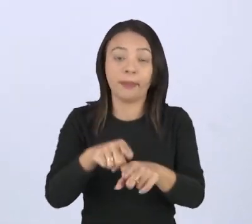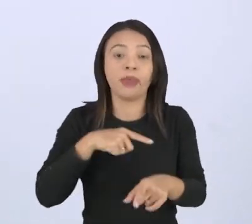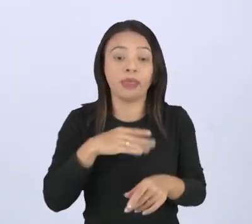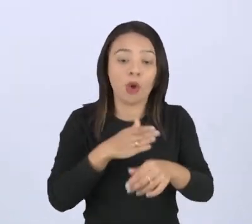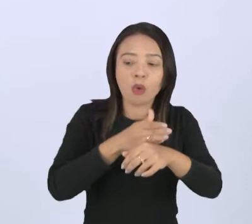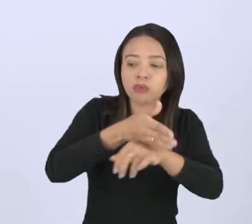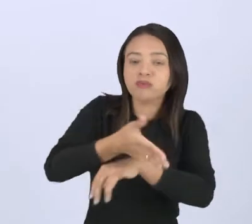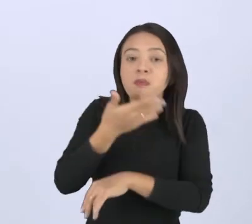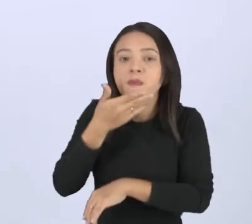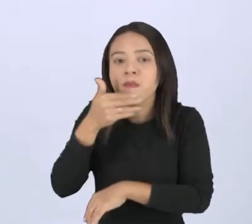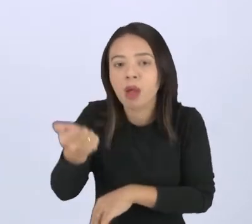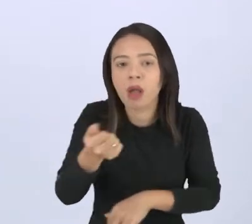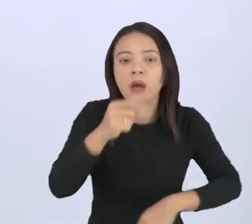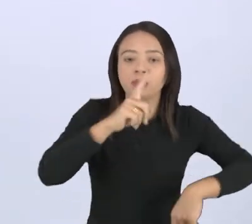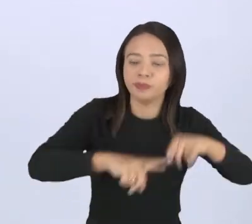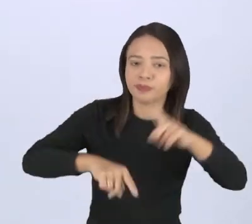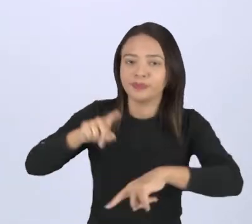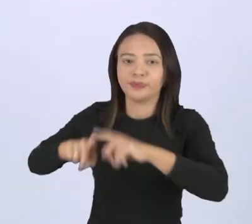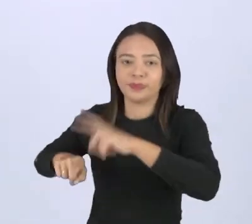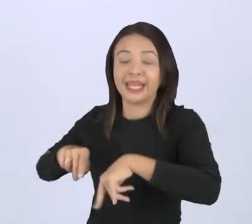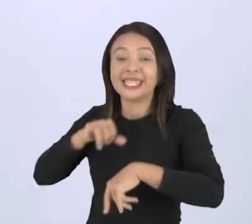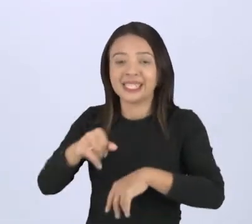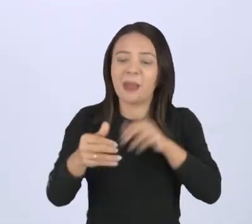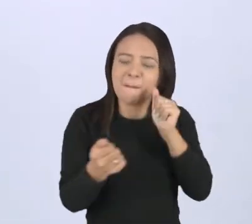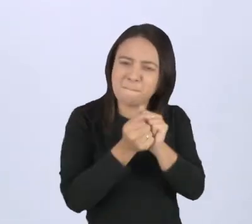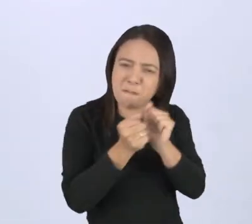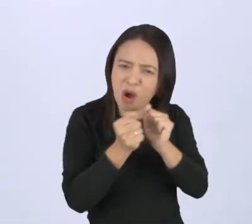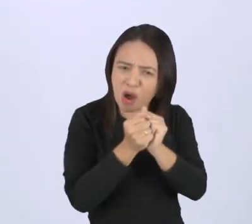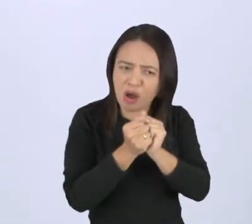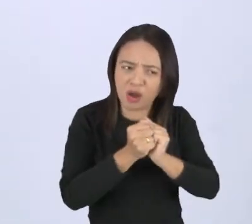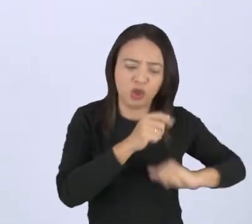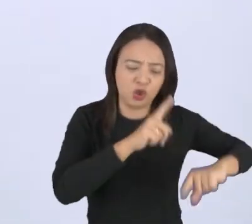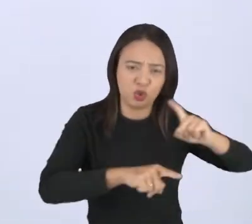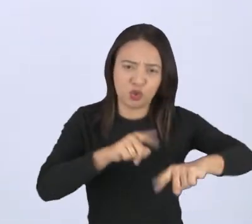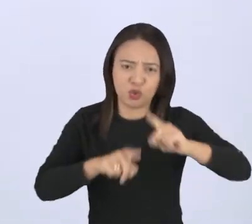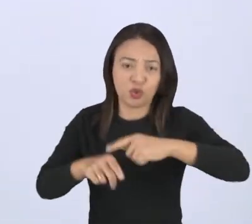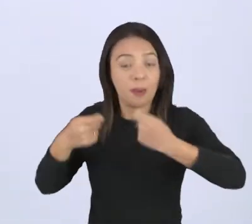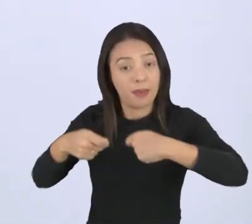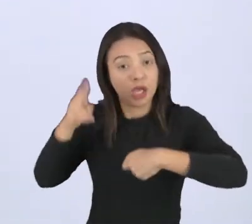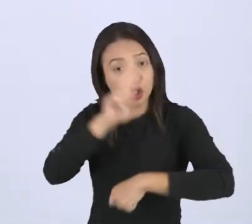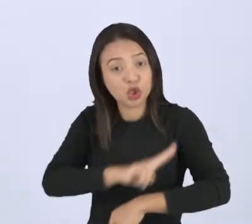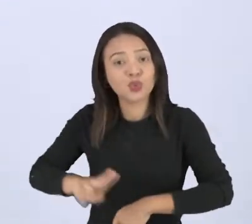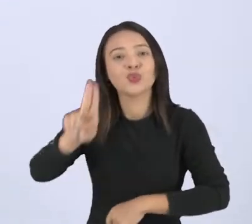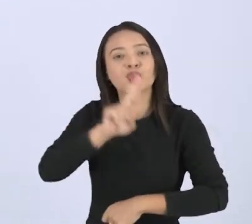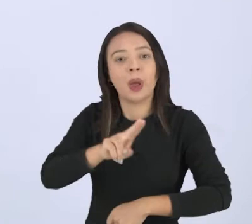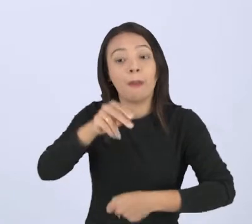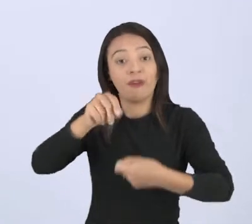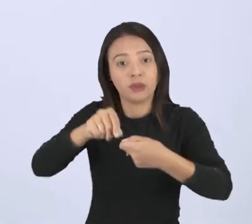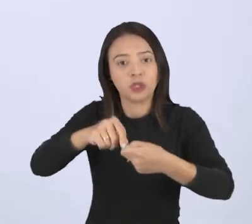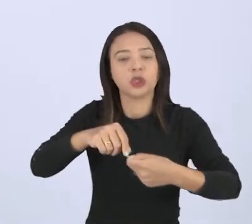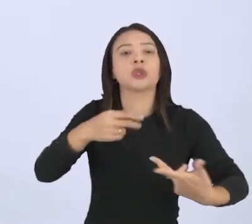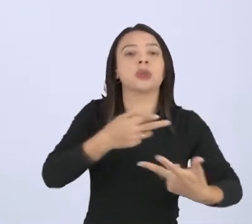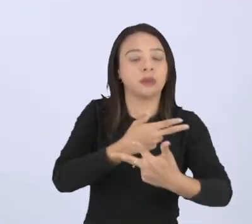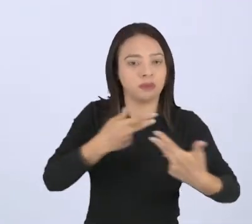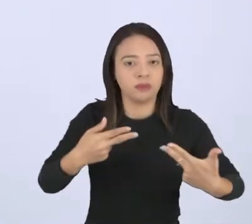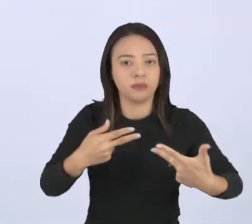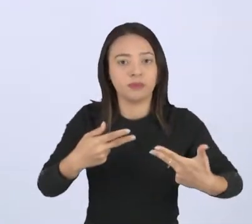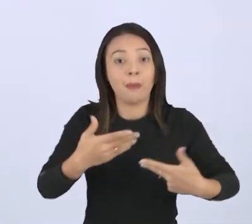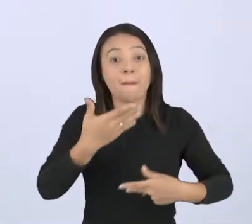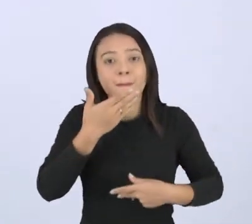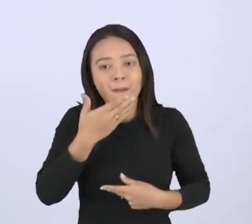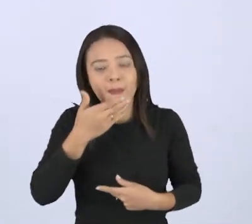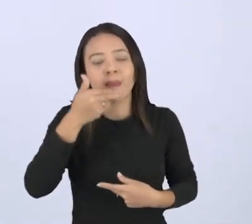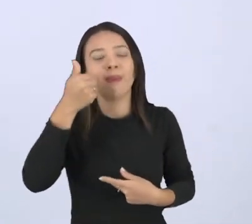seja, quanto mais próximo da matéria-prima as empresas estiverem, as suas filiais, mais vantagens elas têm